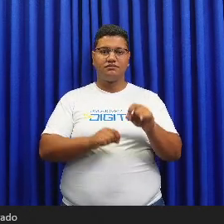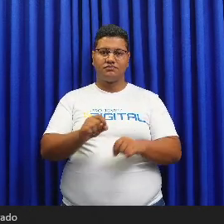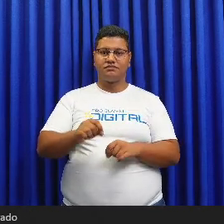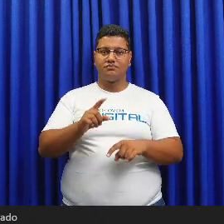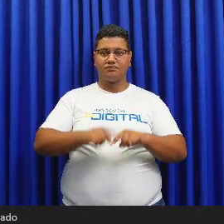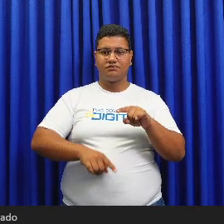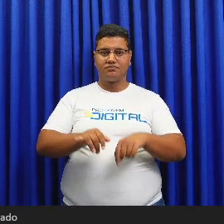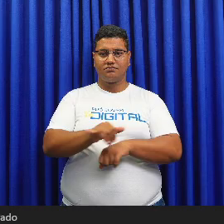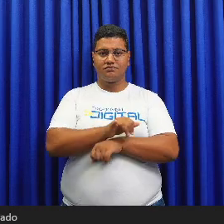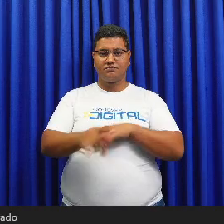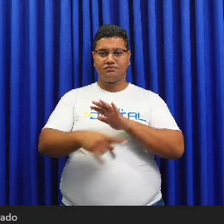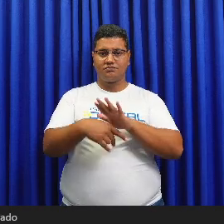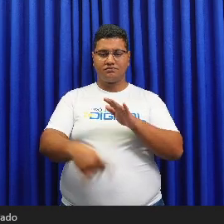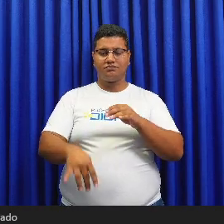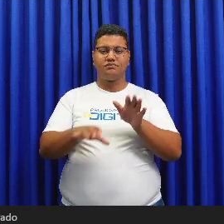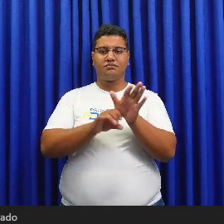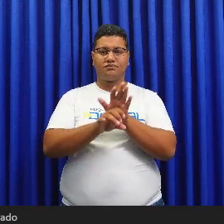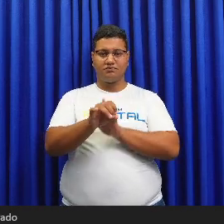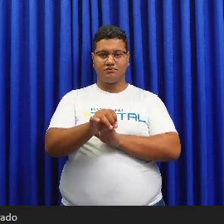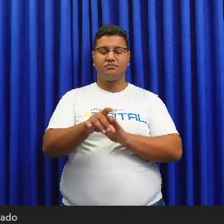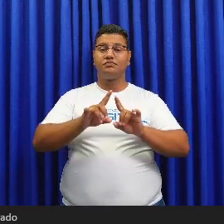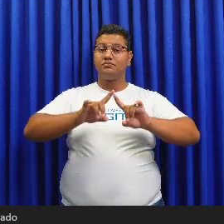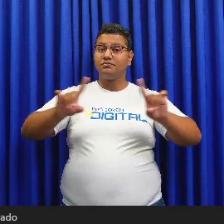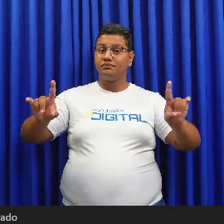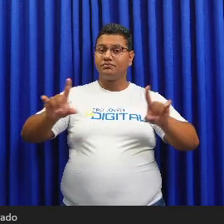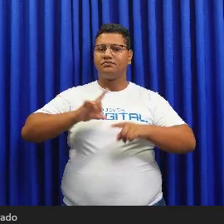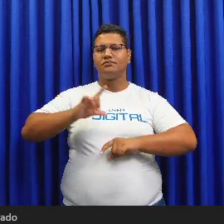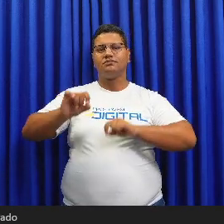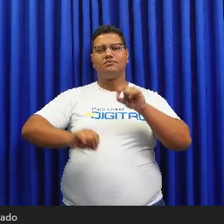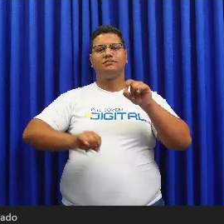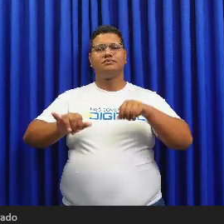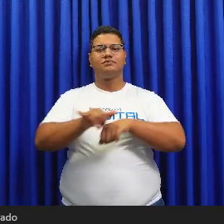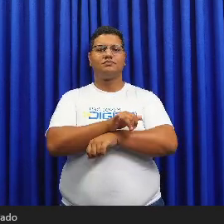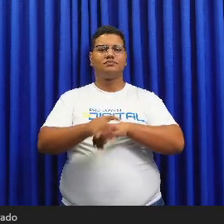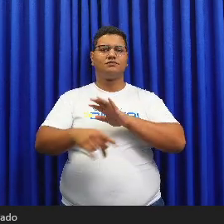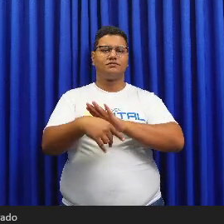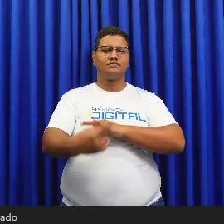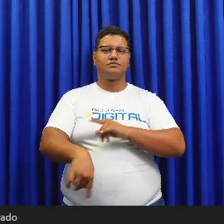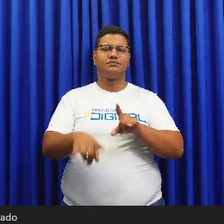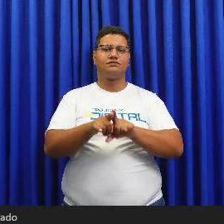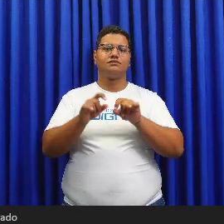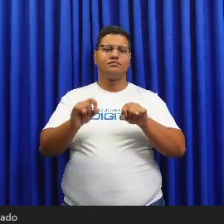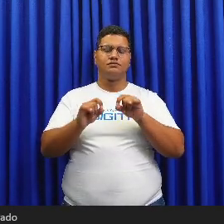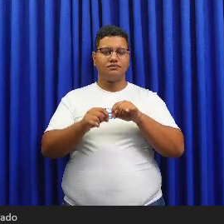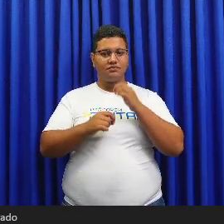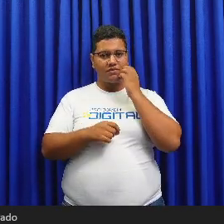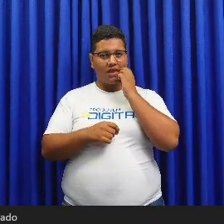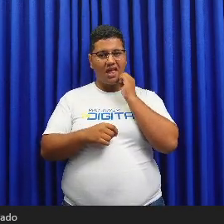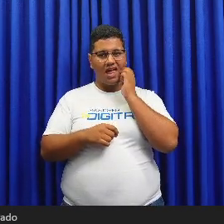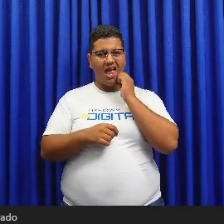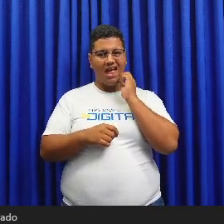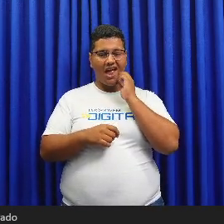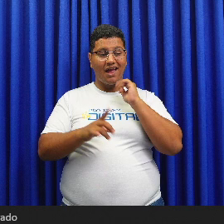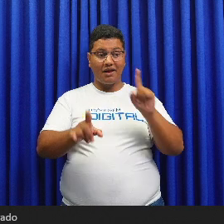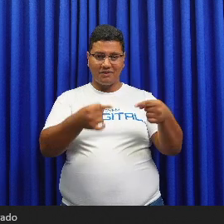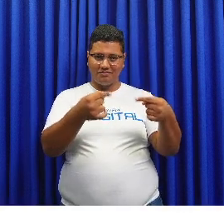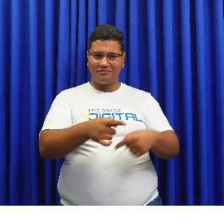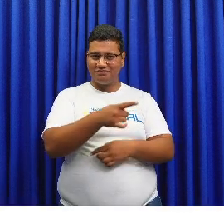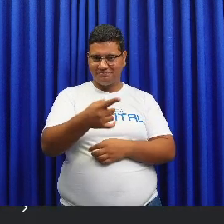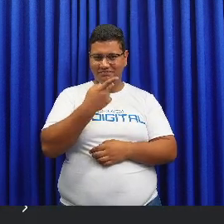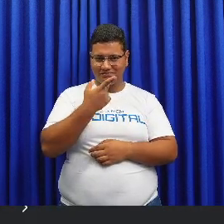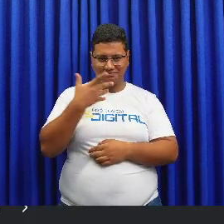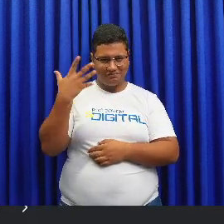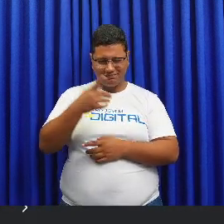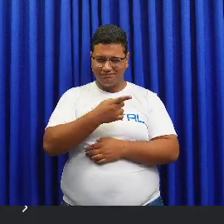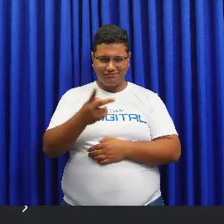são as ferramentas do Google, mas aí tem as ferramentas que são as concorrentes, né, que eu falei. Por